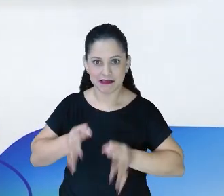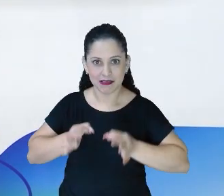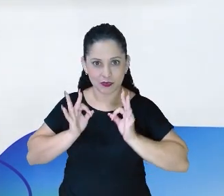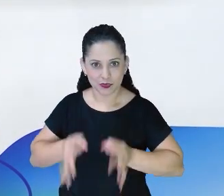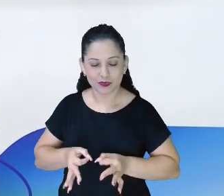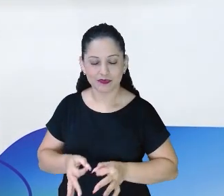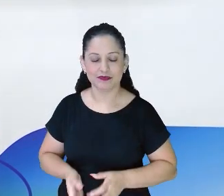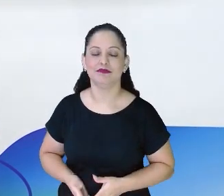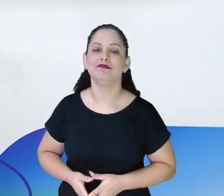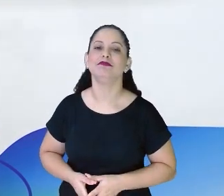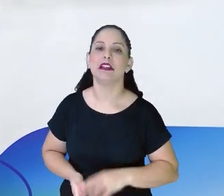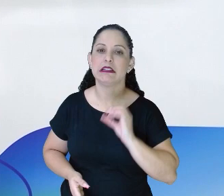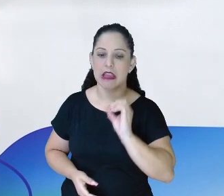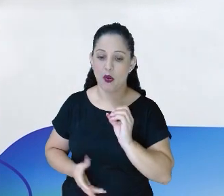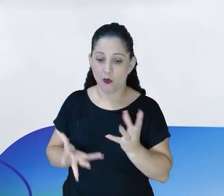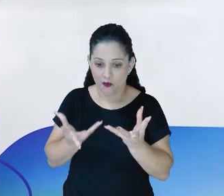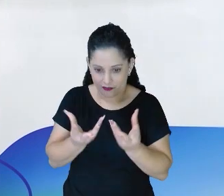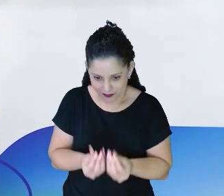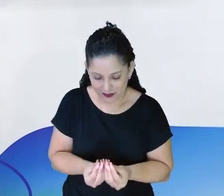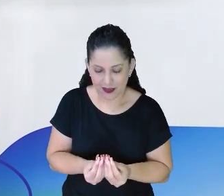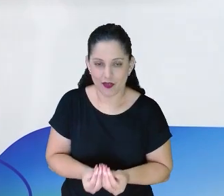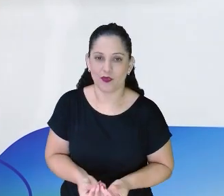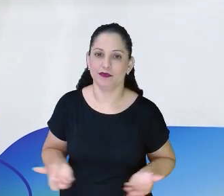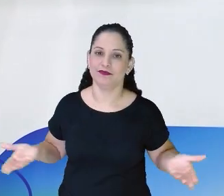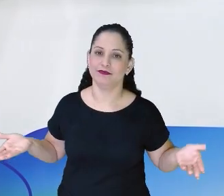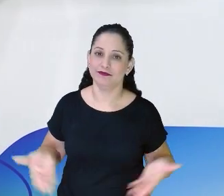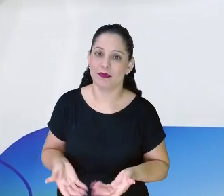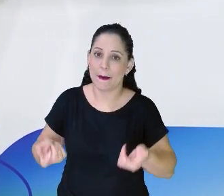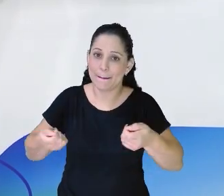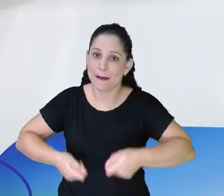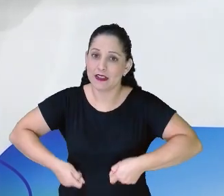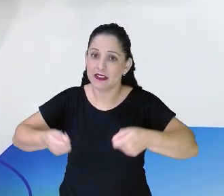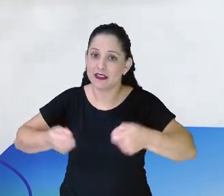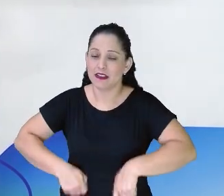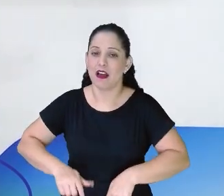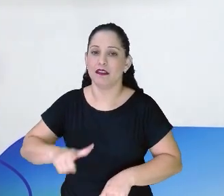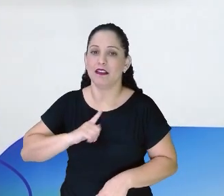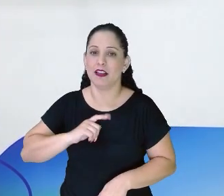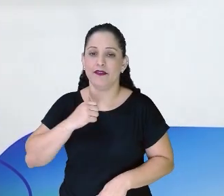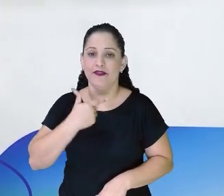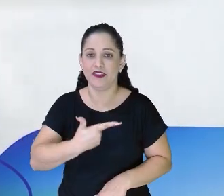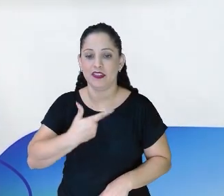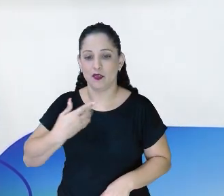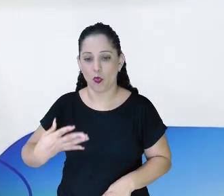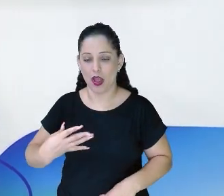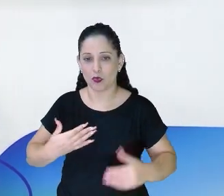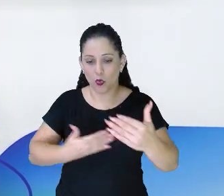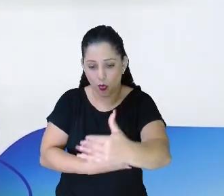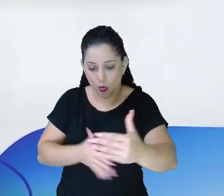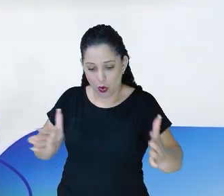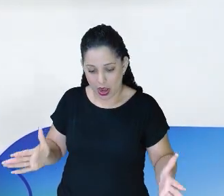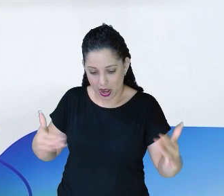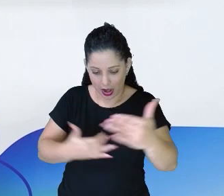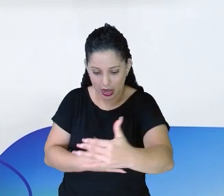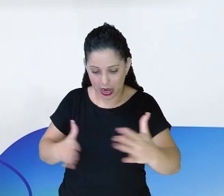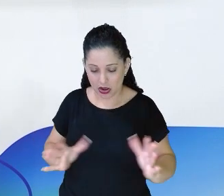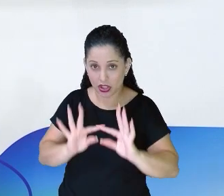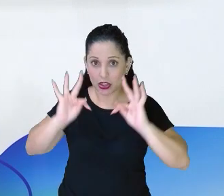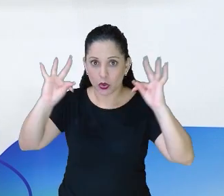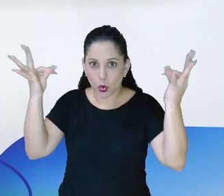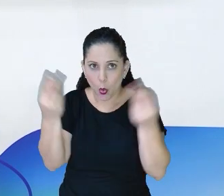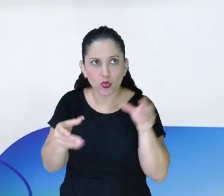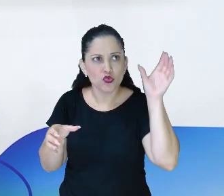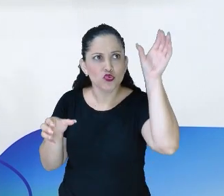E eu posso dizer que eu vou precisar de 24 caixas para que caibam todos